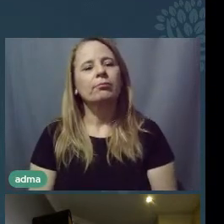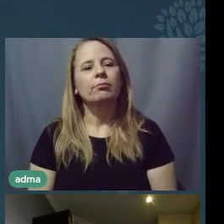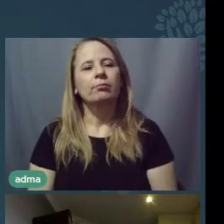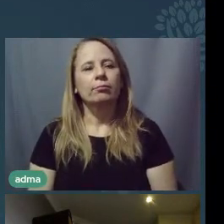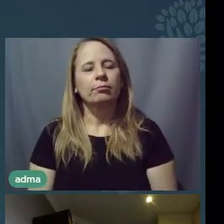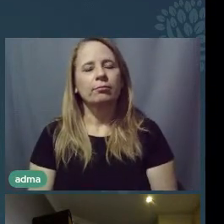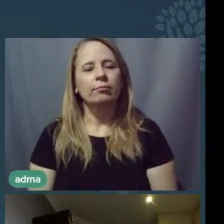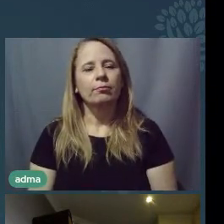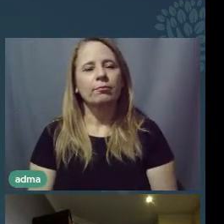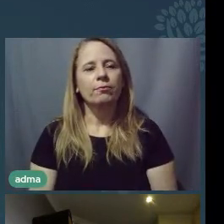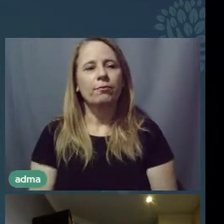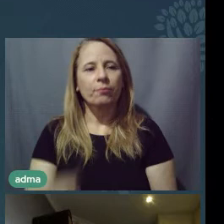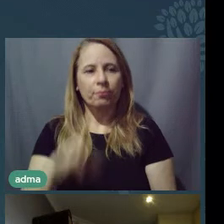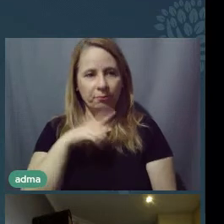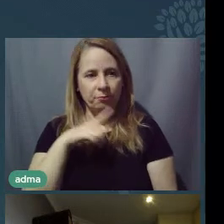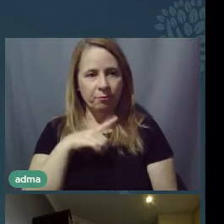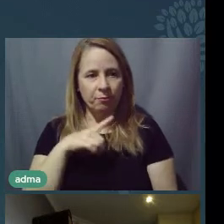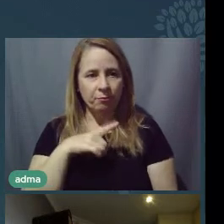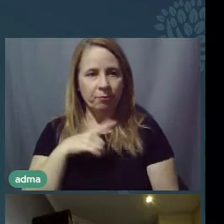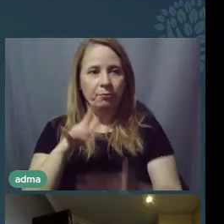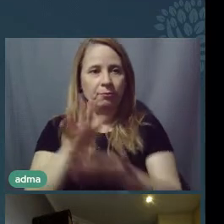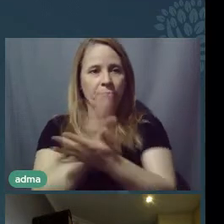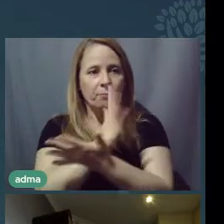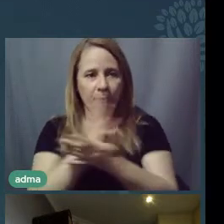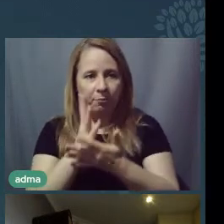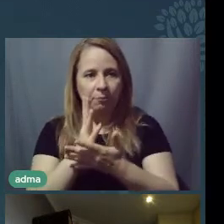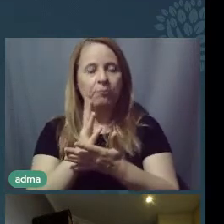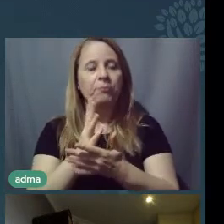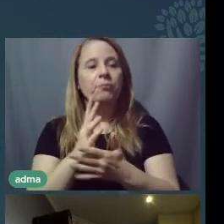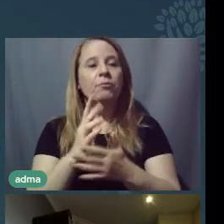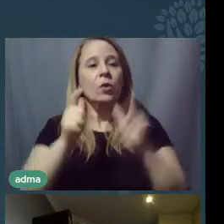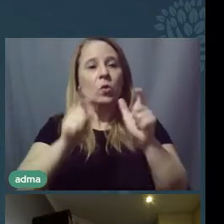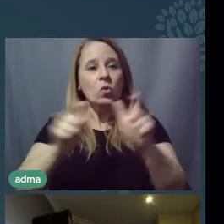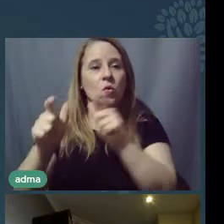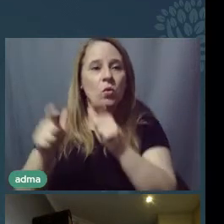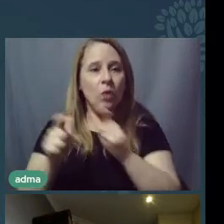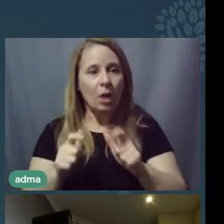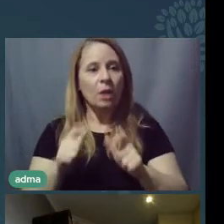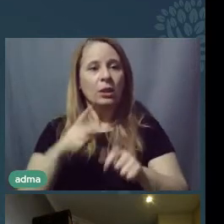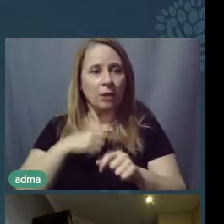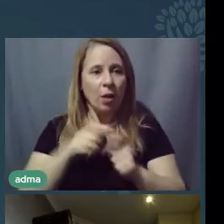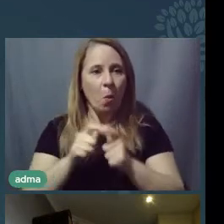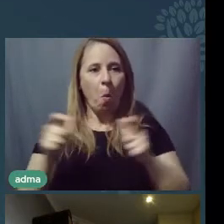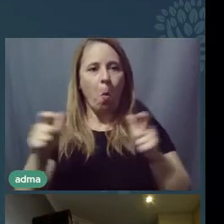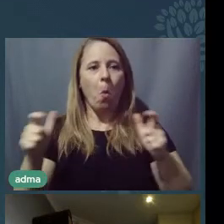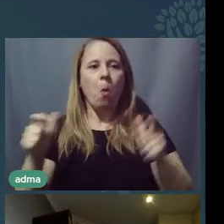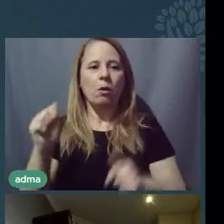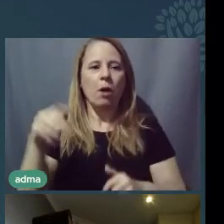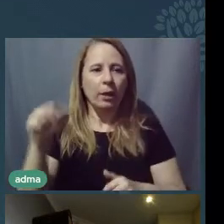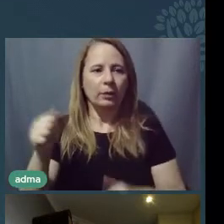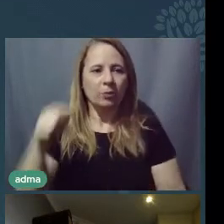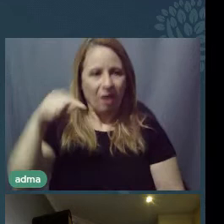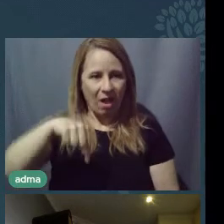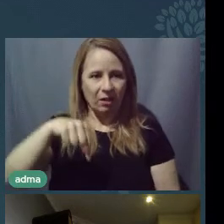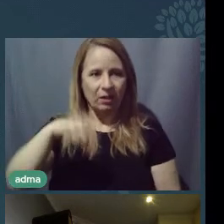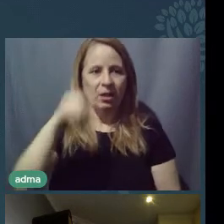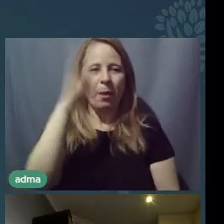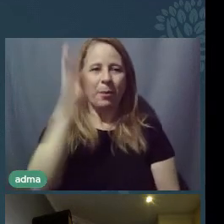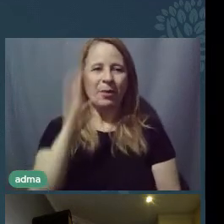Existem locais com grande prevalência de asma, destacando o nosso país, né, o Brasil, ele